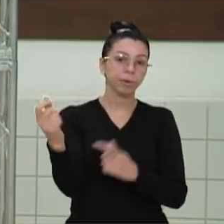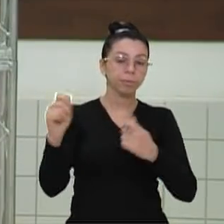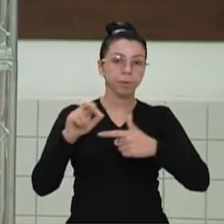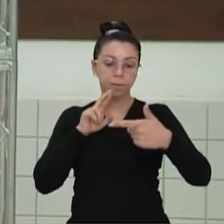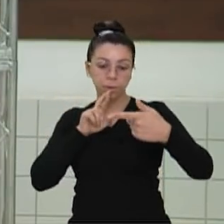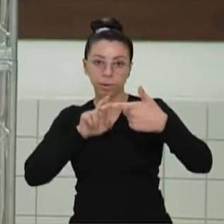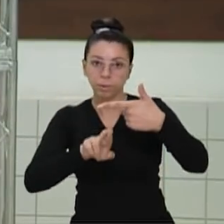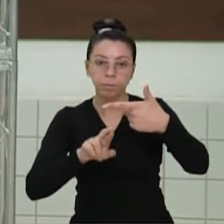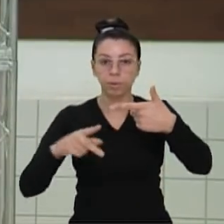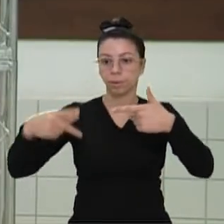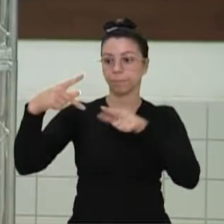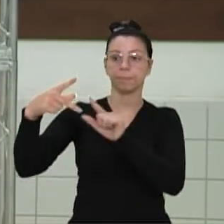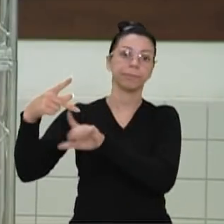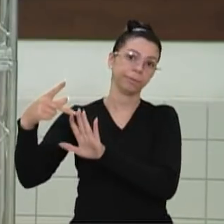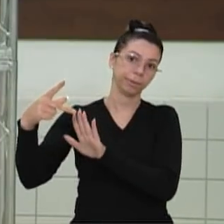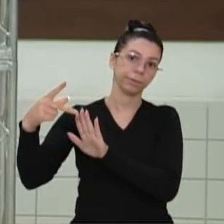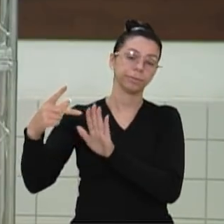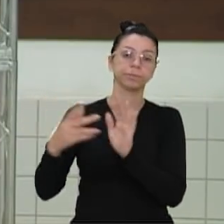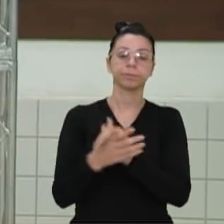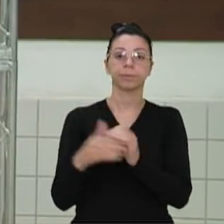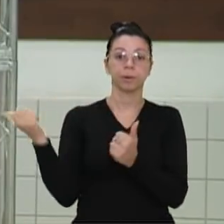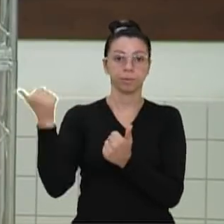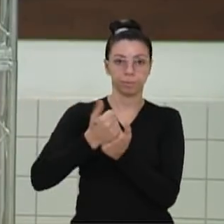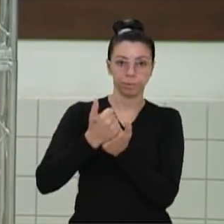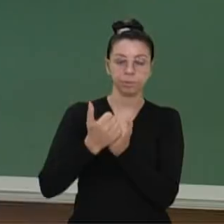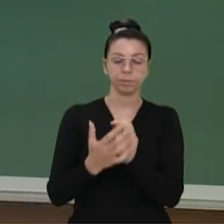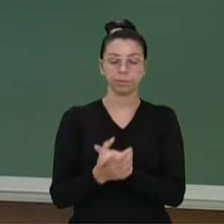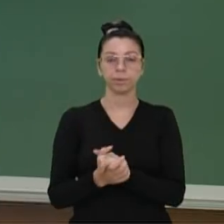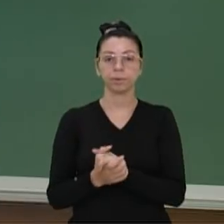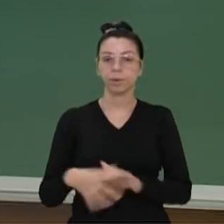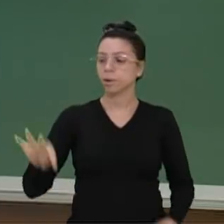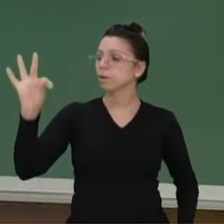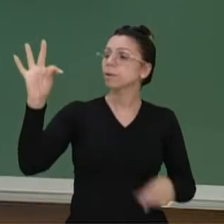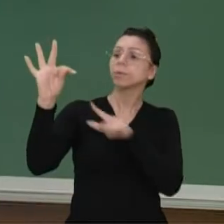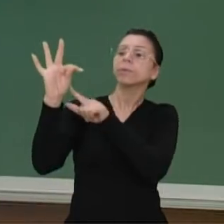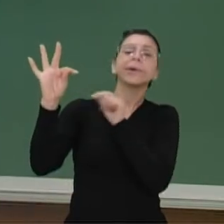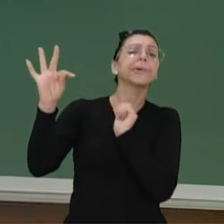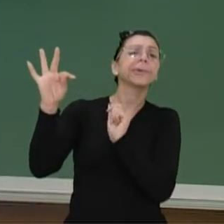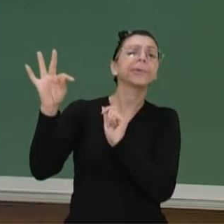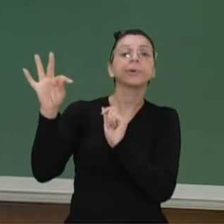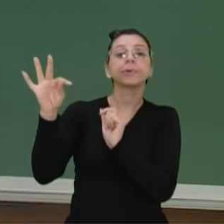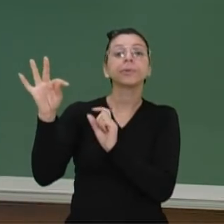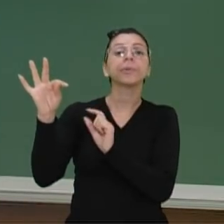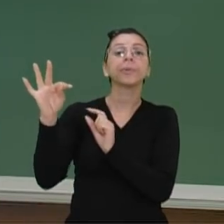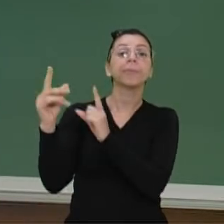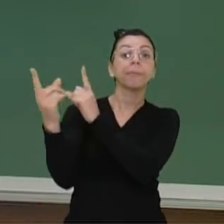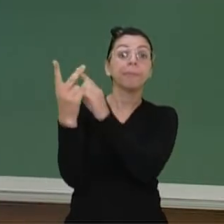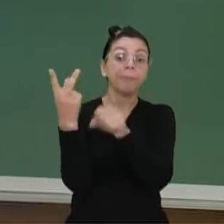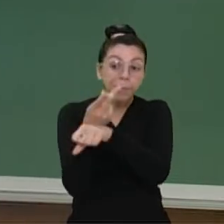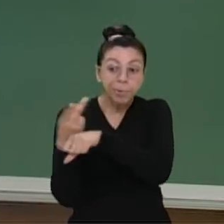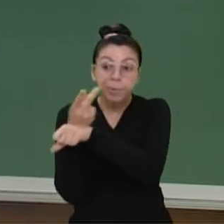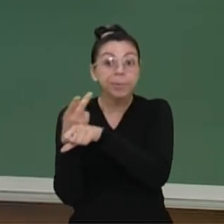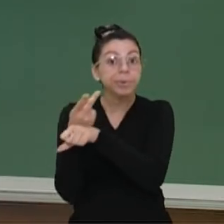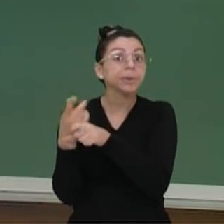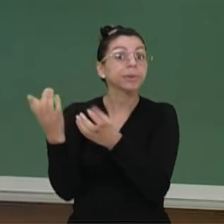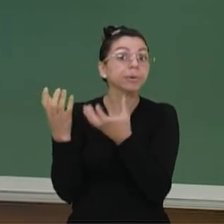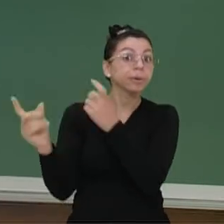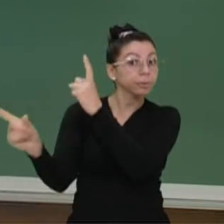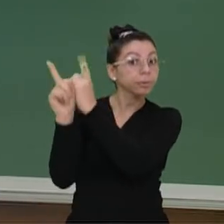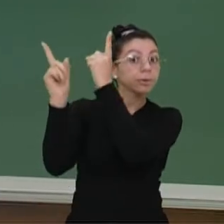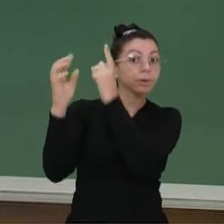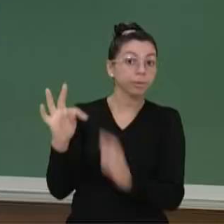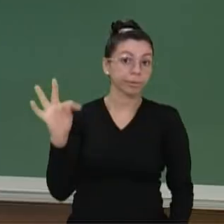esse valor do P. E o T é o que a gente está buscando. Então, para resolver esse problema, para saber depois de